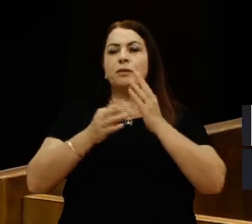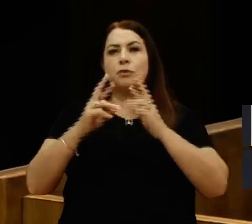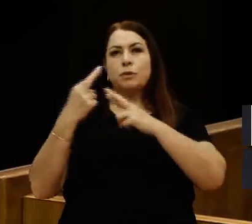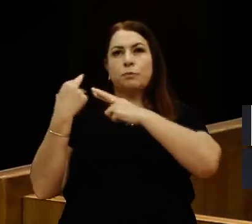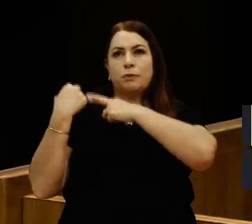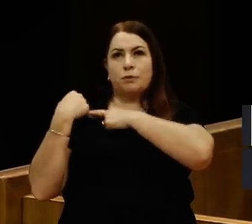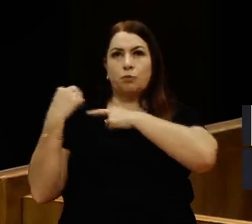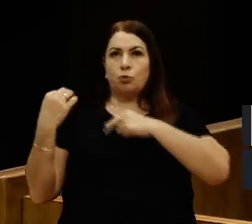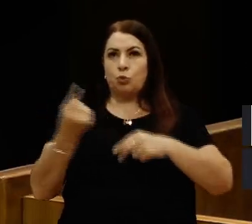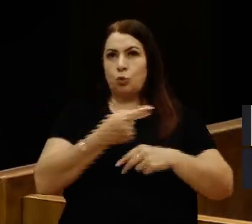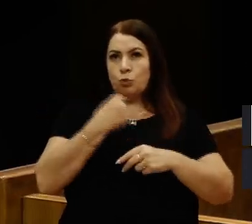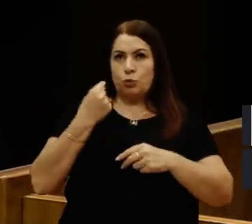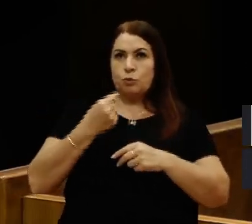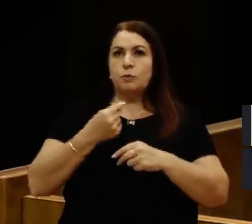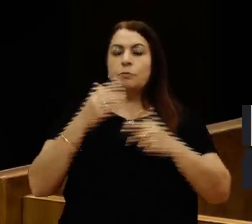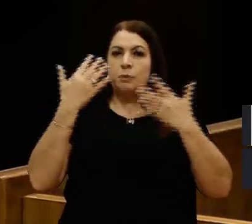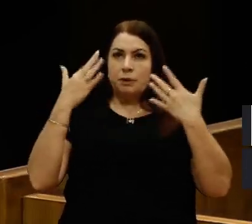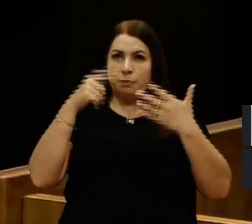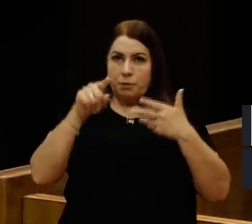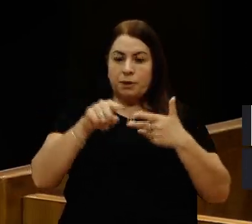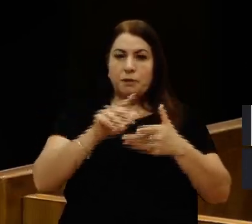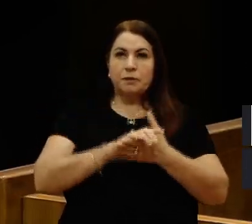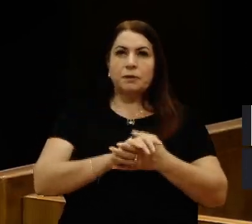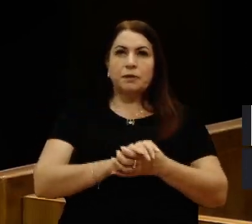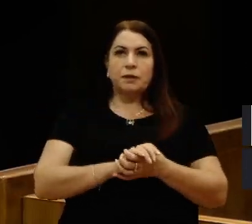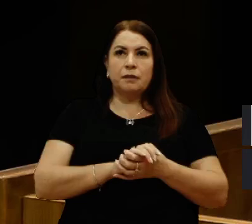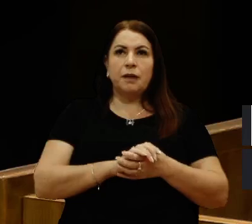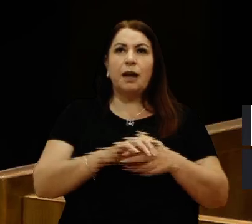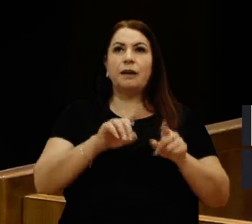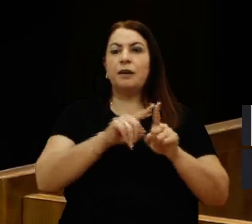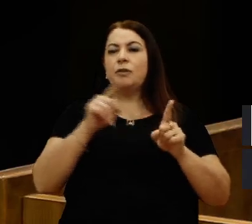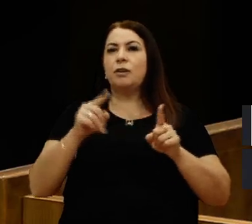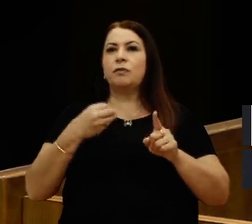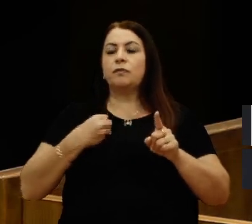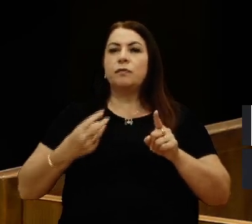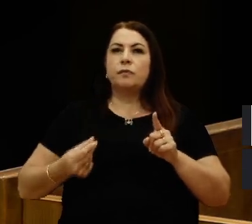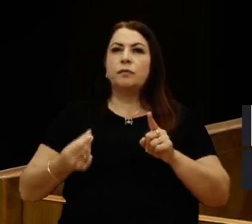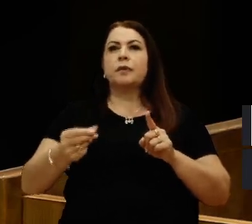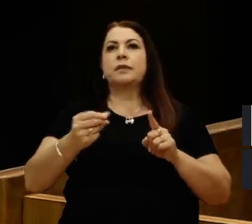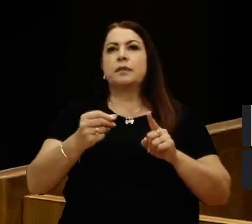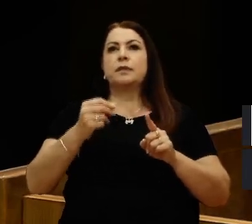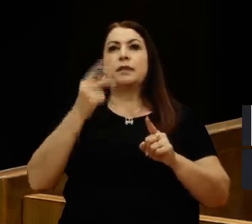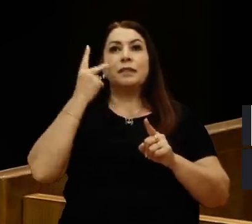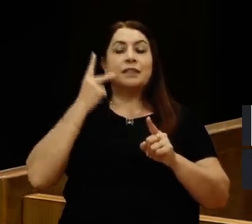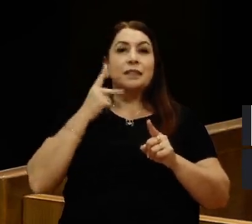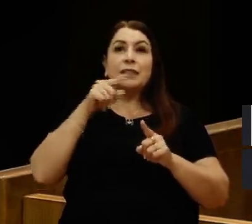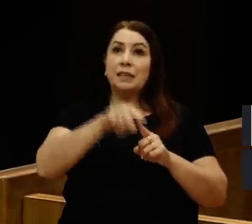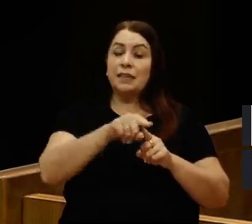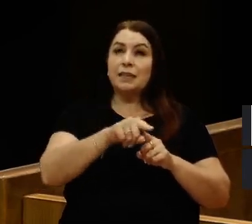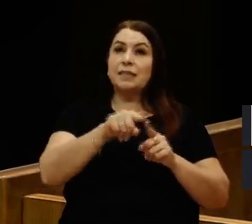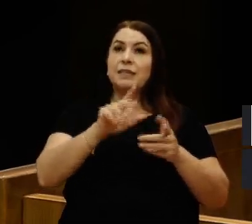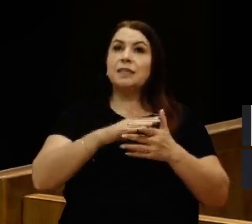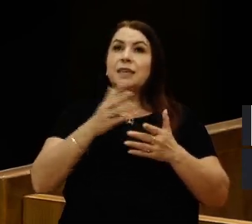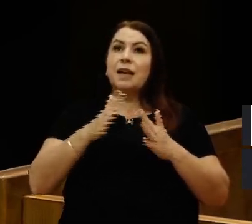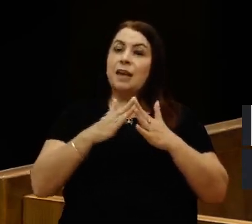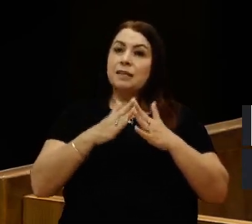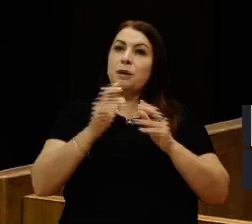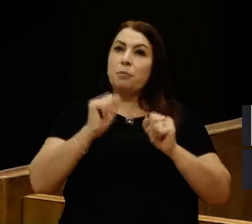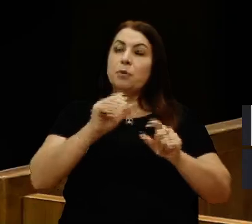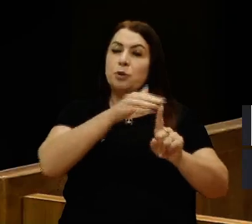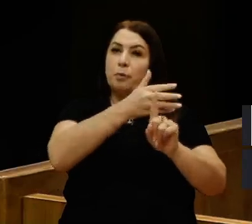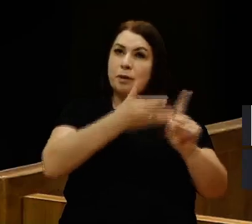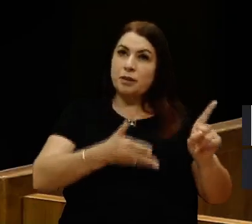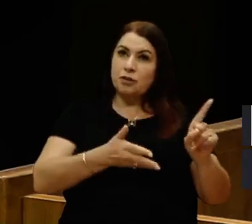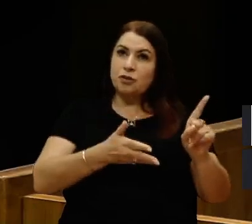responsabilidade por todos e por todas. Parabéns, vereador Cláudio. Vida longa ao vereador Renato Oliveira e que essa casa possa